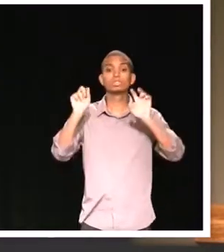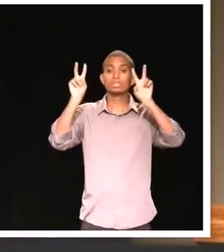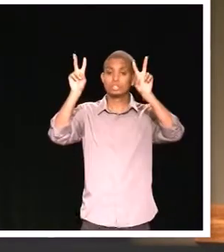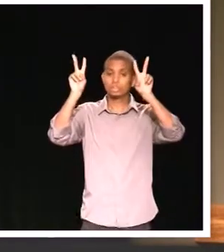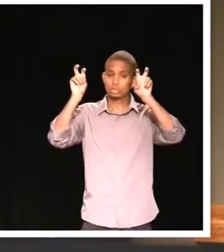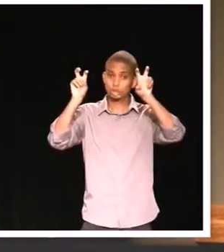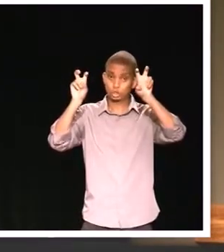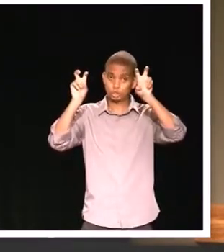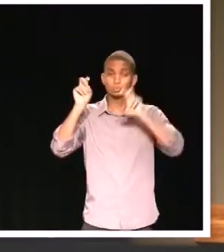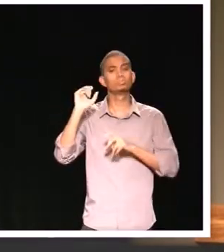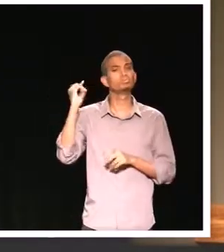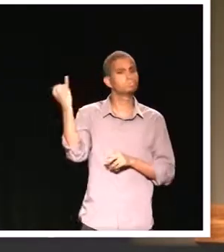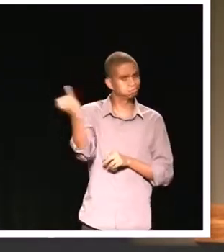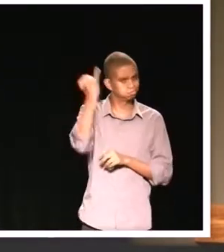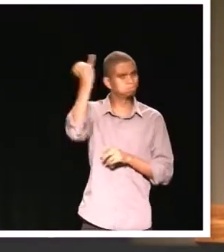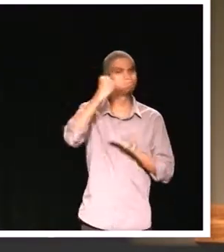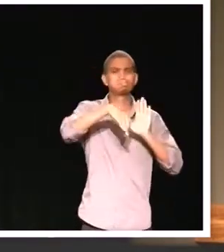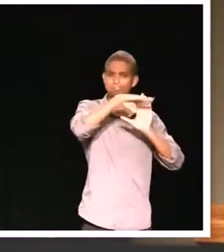enorme importância